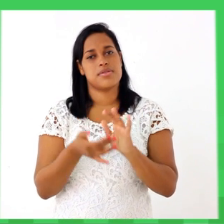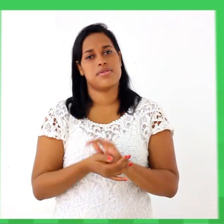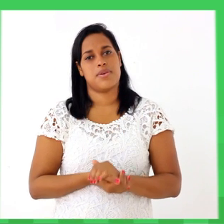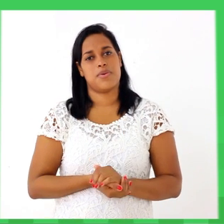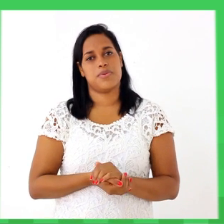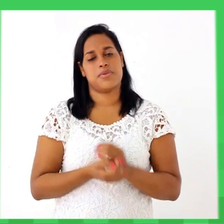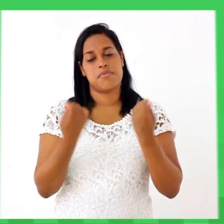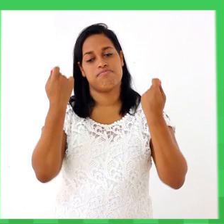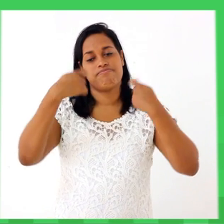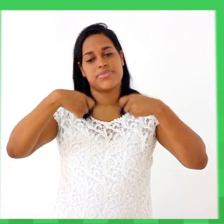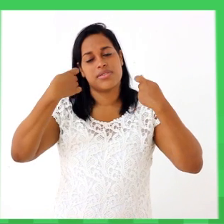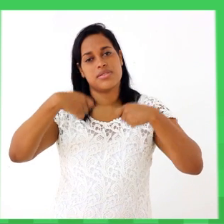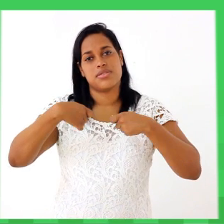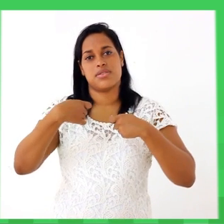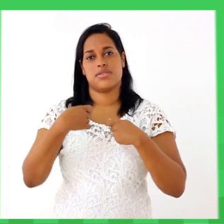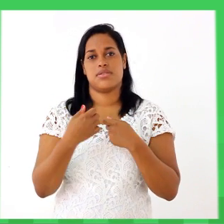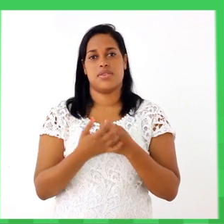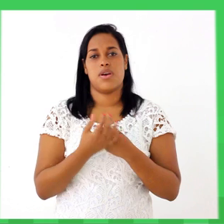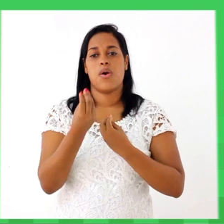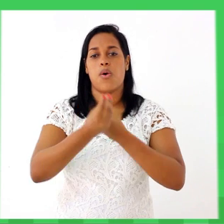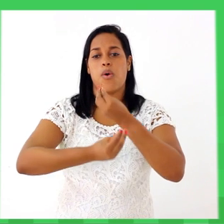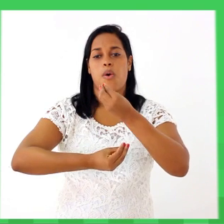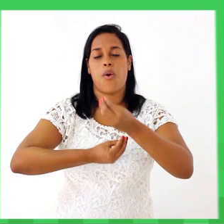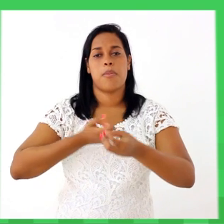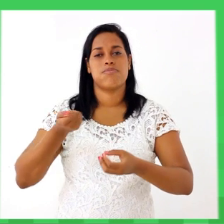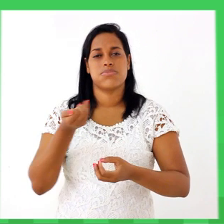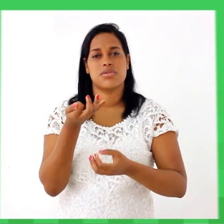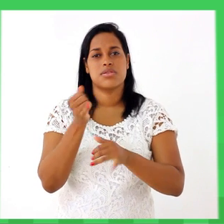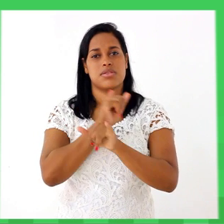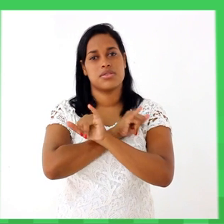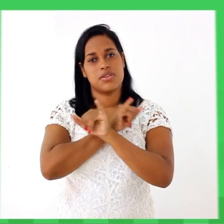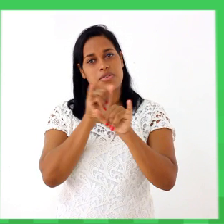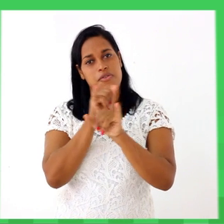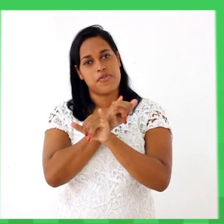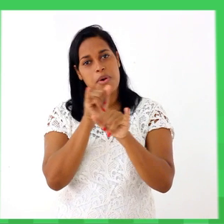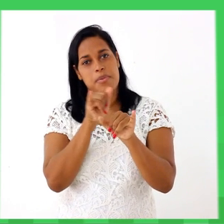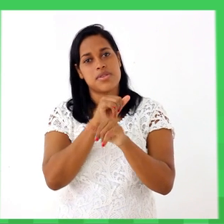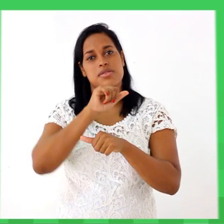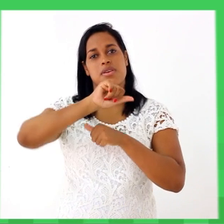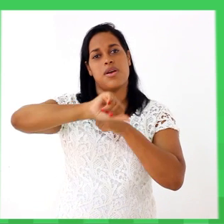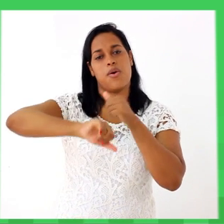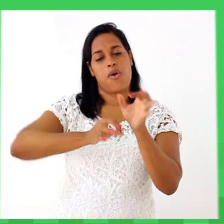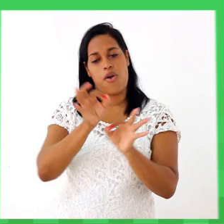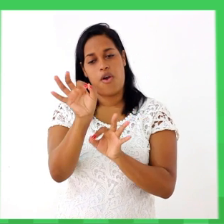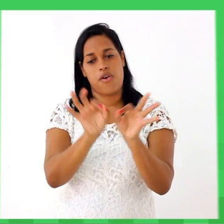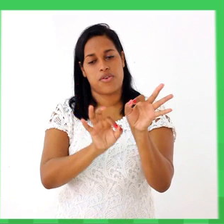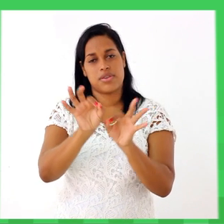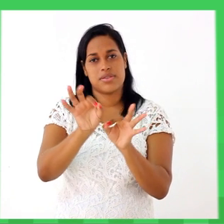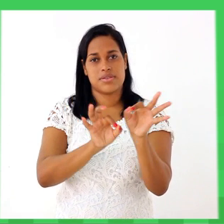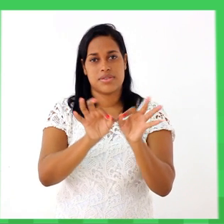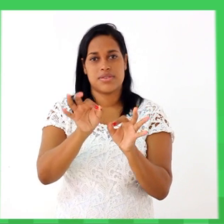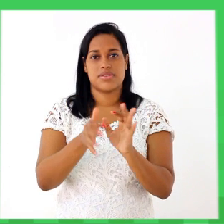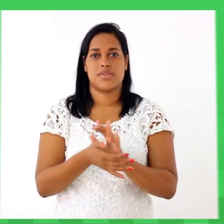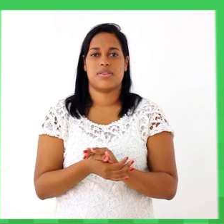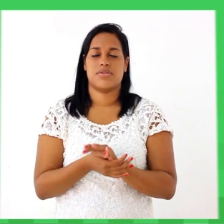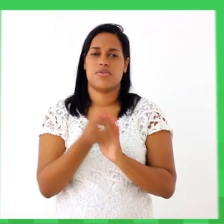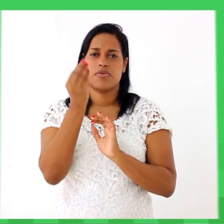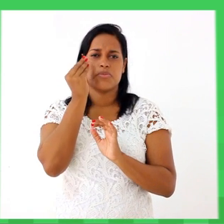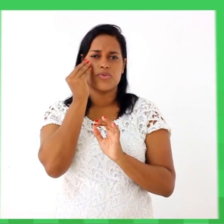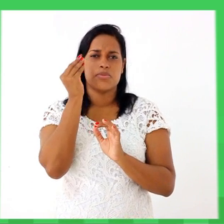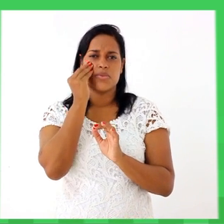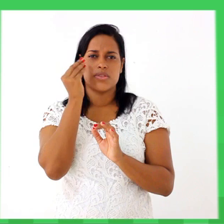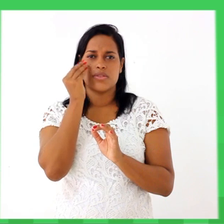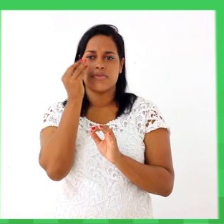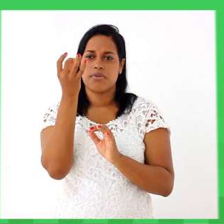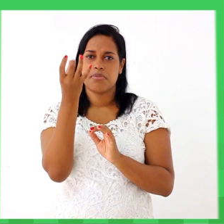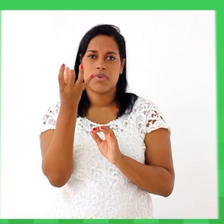ser modelado. À medida que vamos processando essas informações, modelando em diferentes níveis, nós vamos entendendo especificamente o